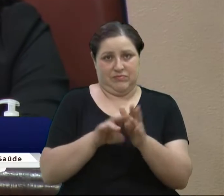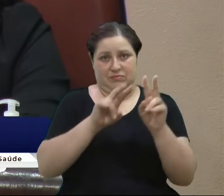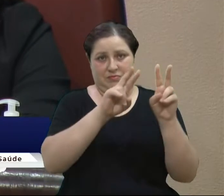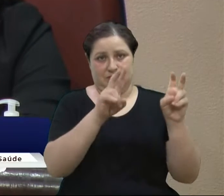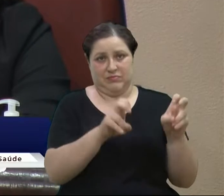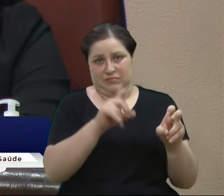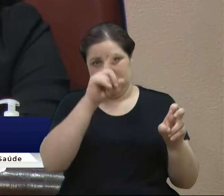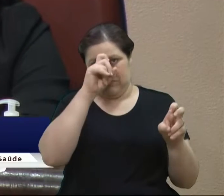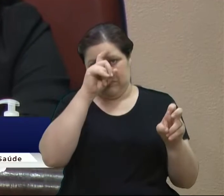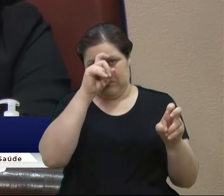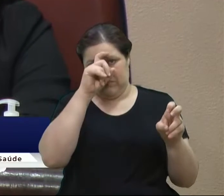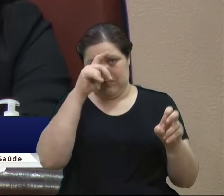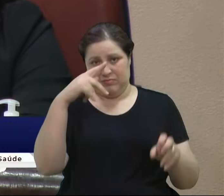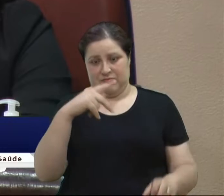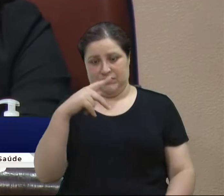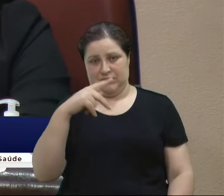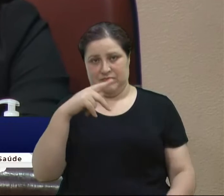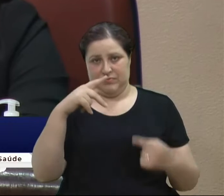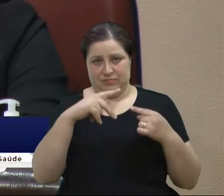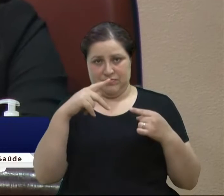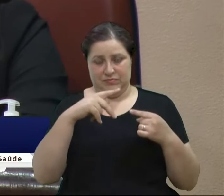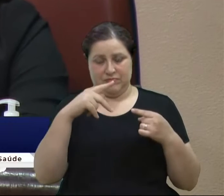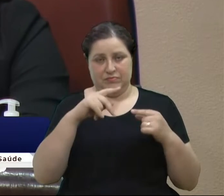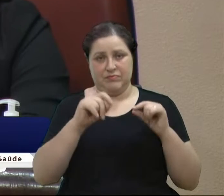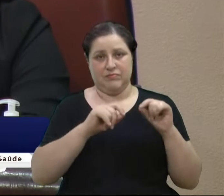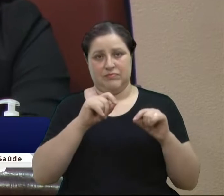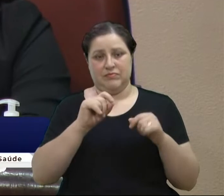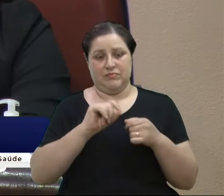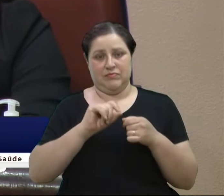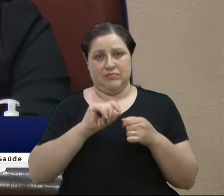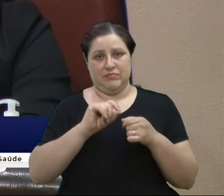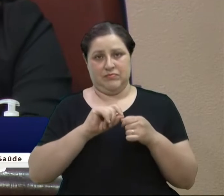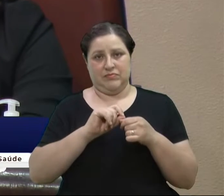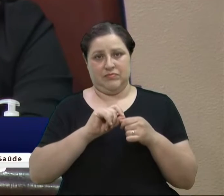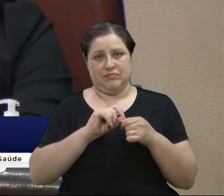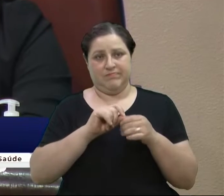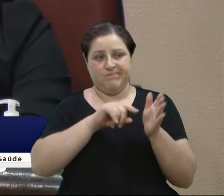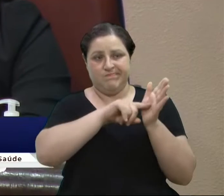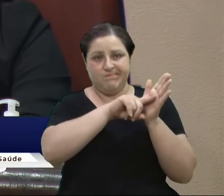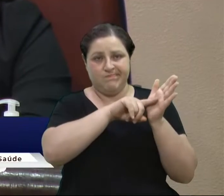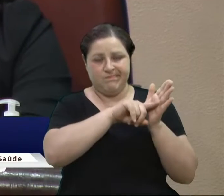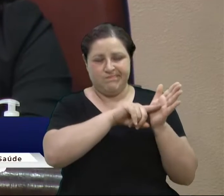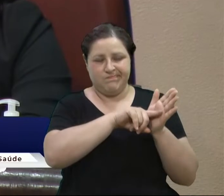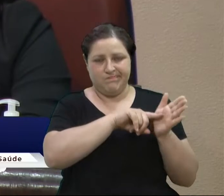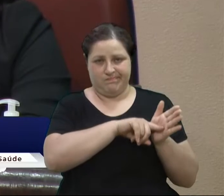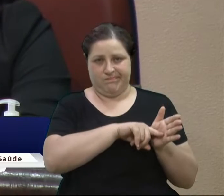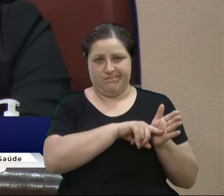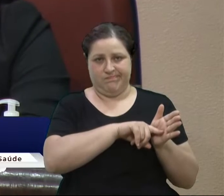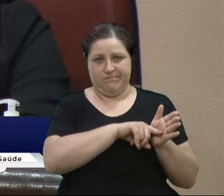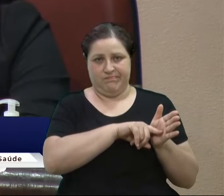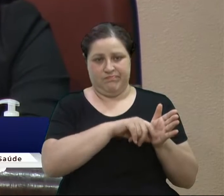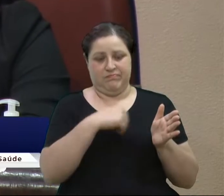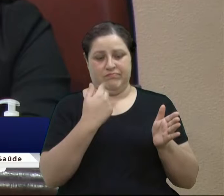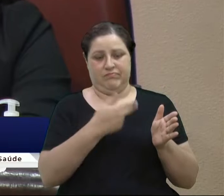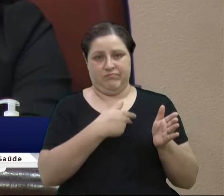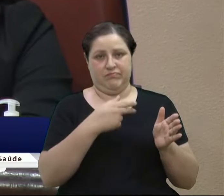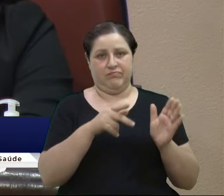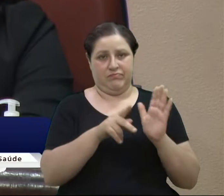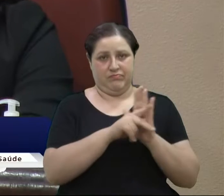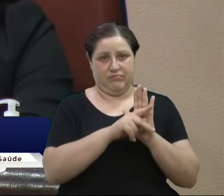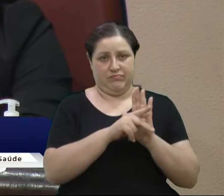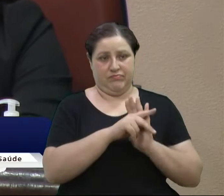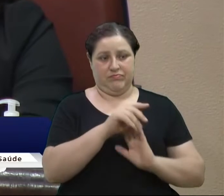do Hospital Pompeia, nós fizemos um levantamento, né, que eu acho que nós, enquanto Estado,